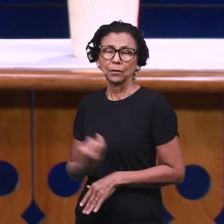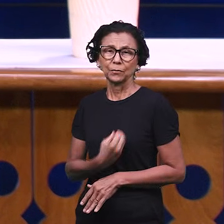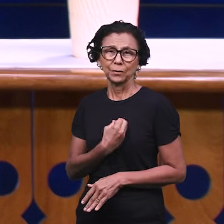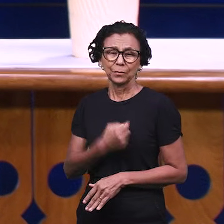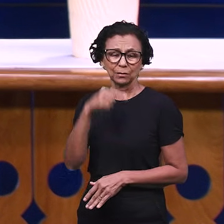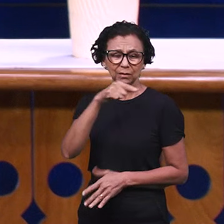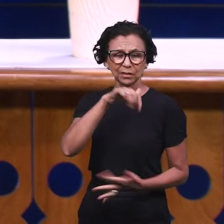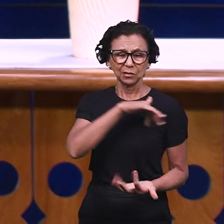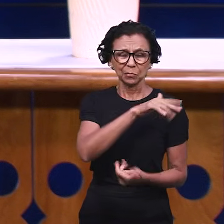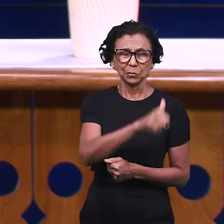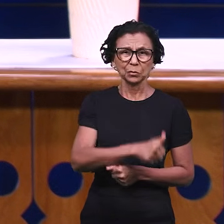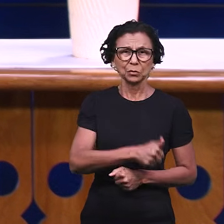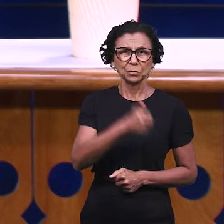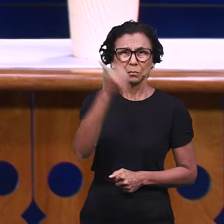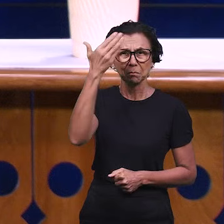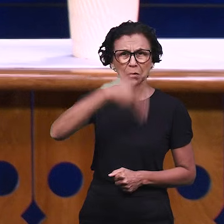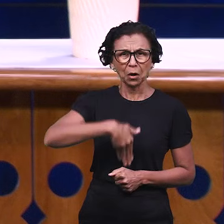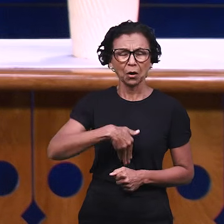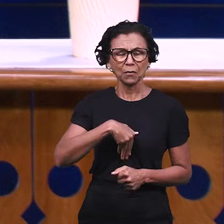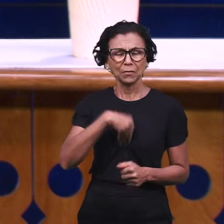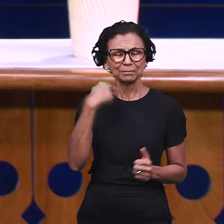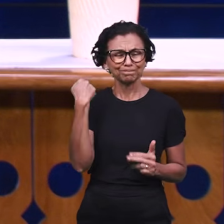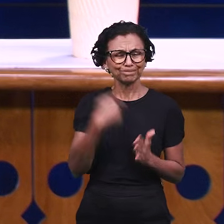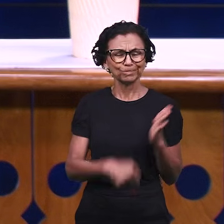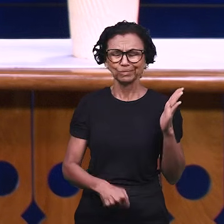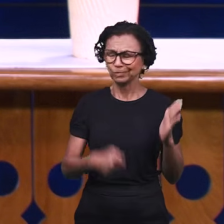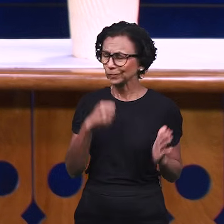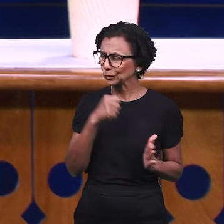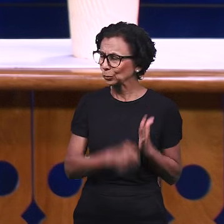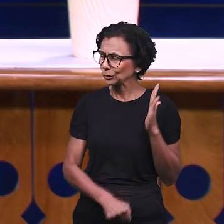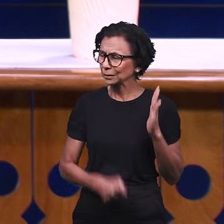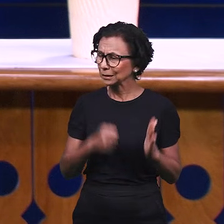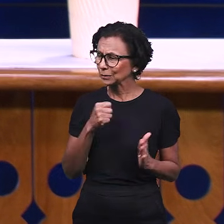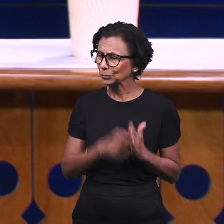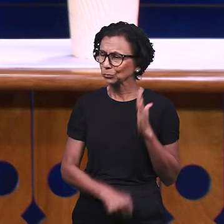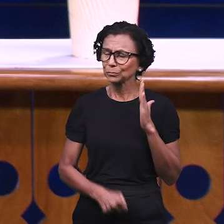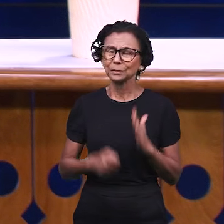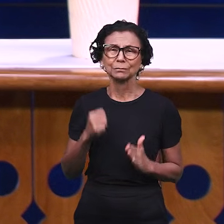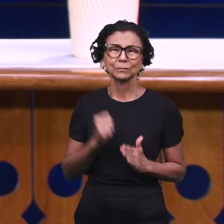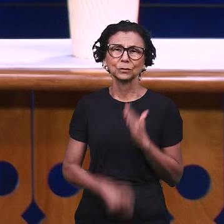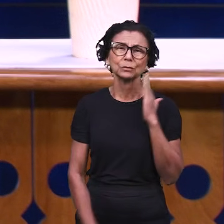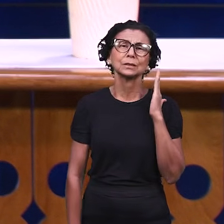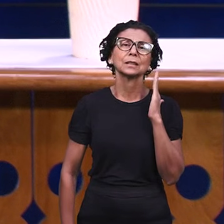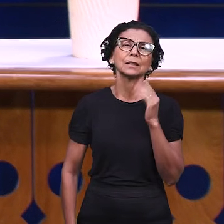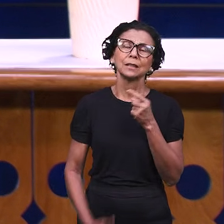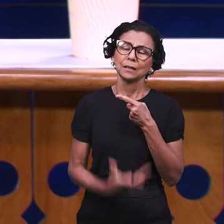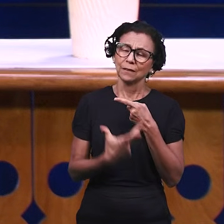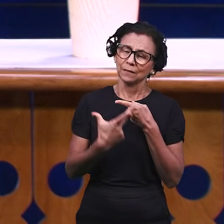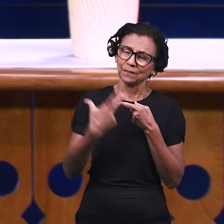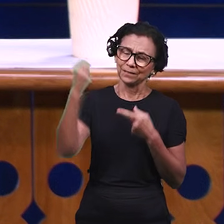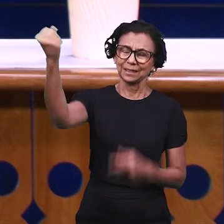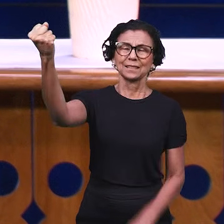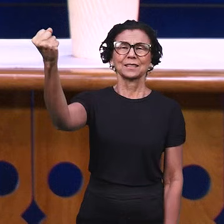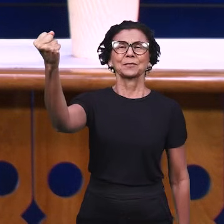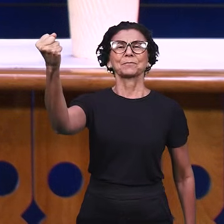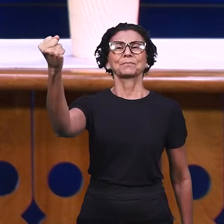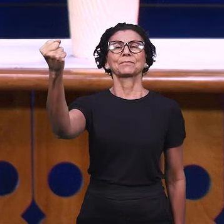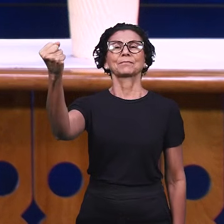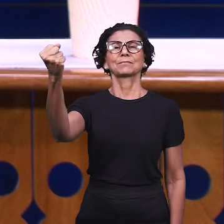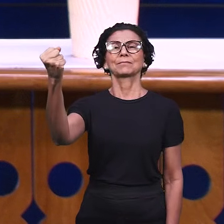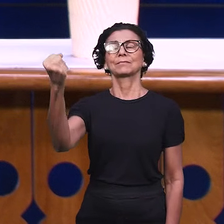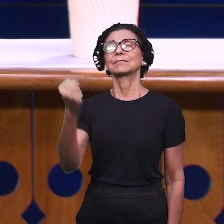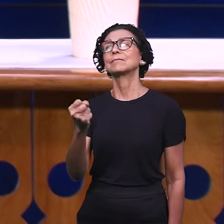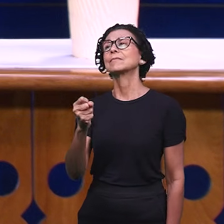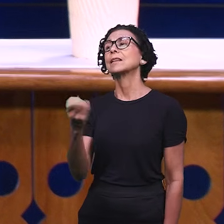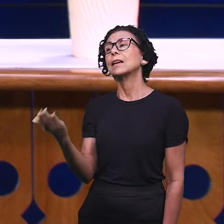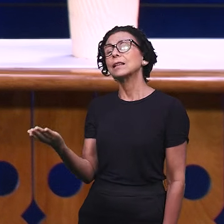as lutas, a igreja que venceu todas as barreiras, a igreja que é vencedora, ela agora